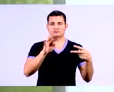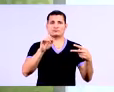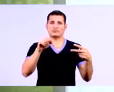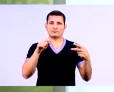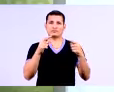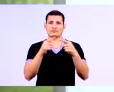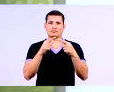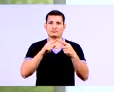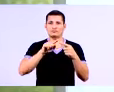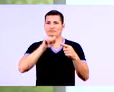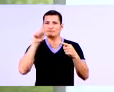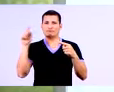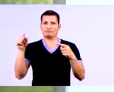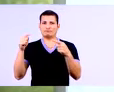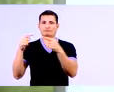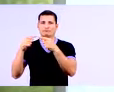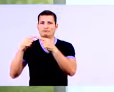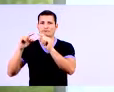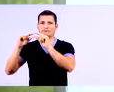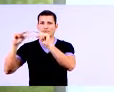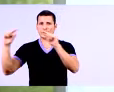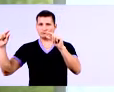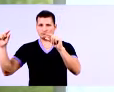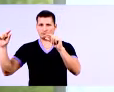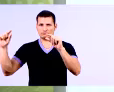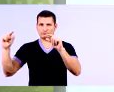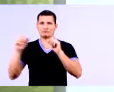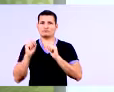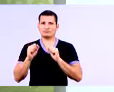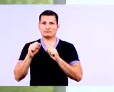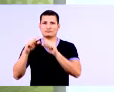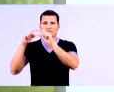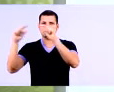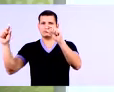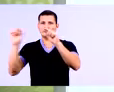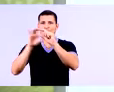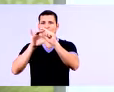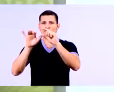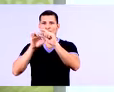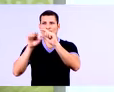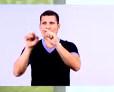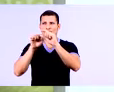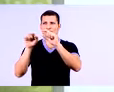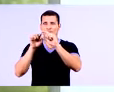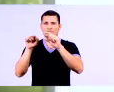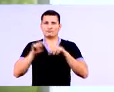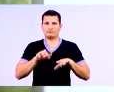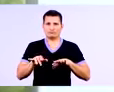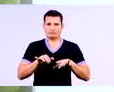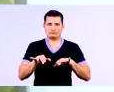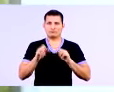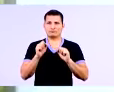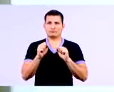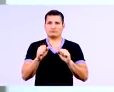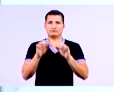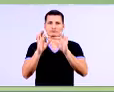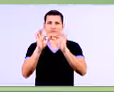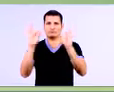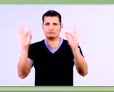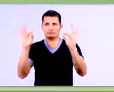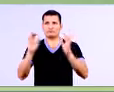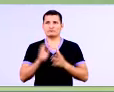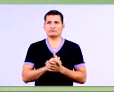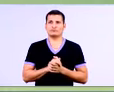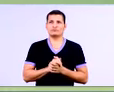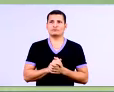de texto, permitindo que o usuário possa dar entrada nas informações. Aqui embaixo eu coloquei alguns exemplos.